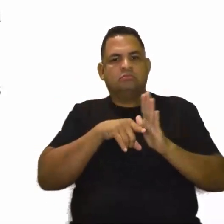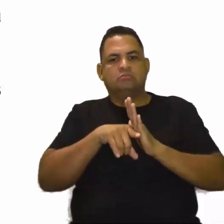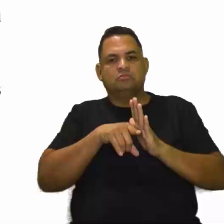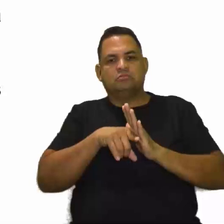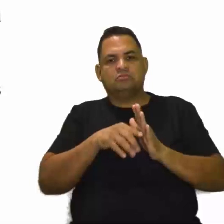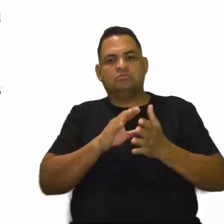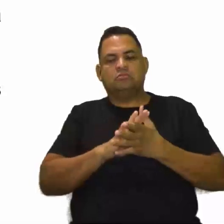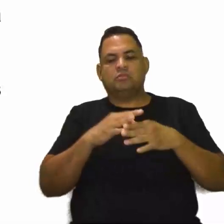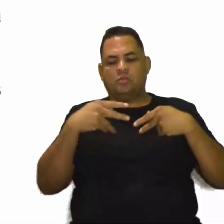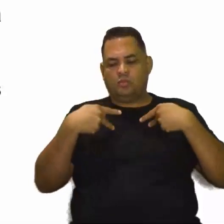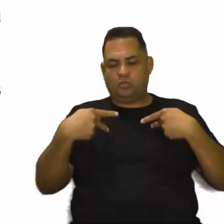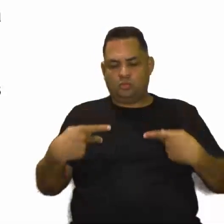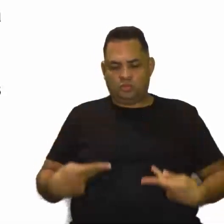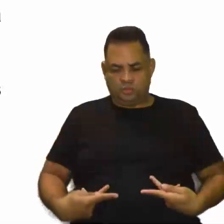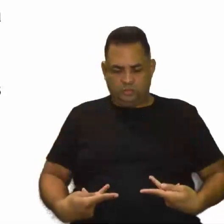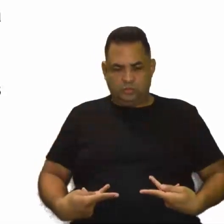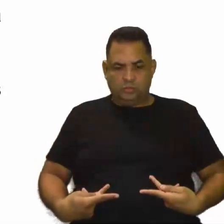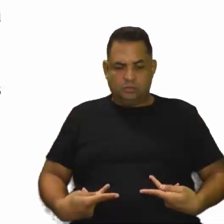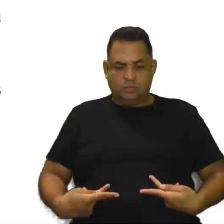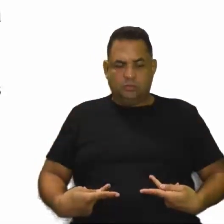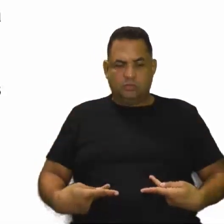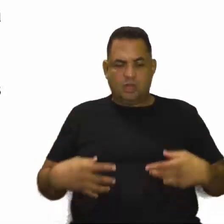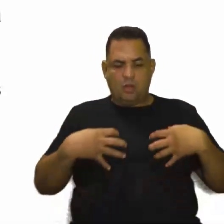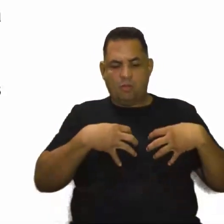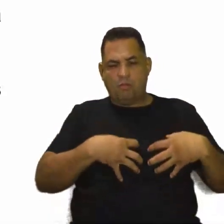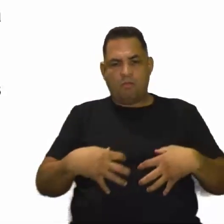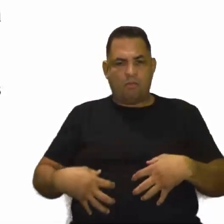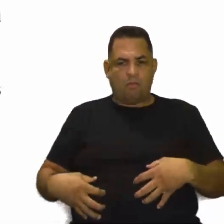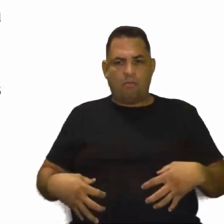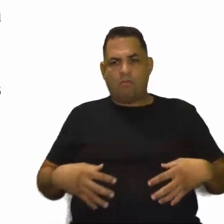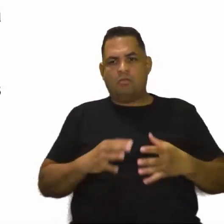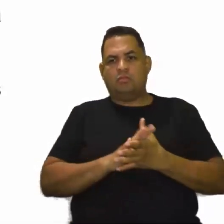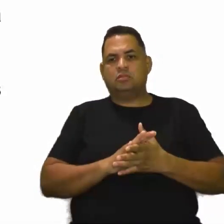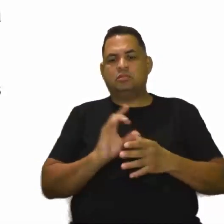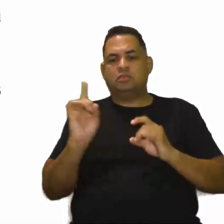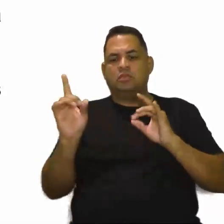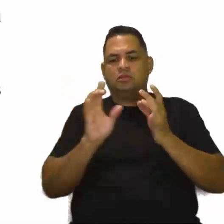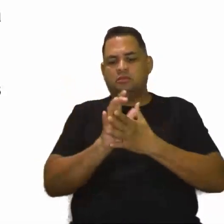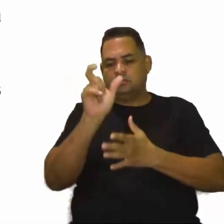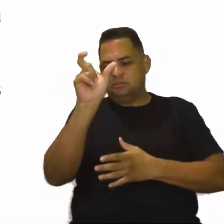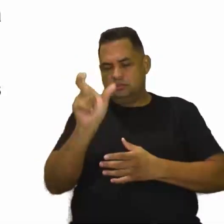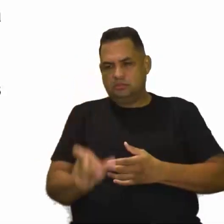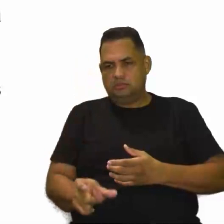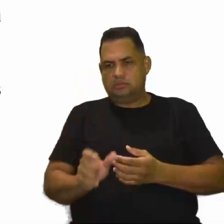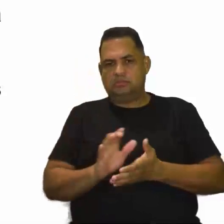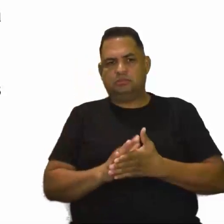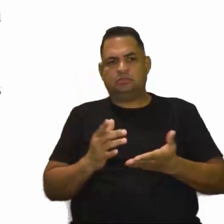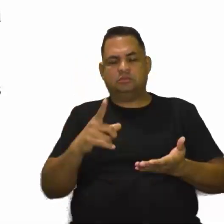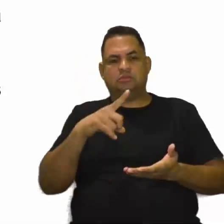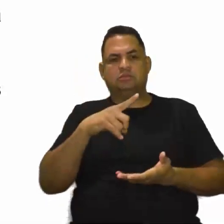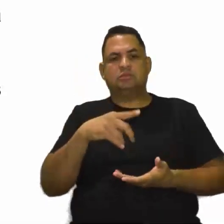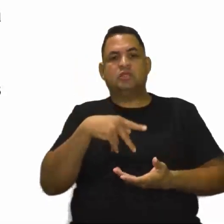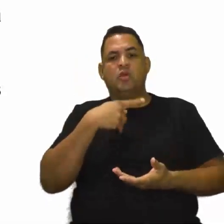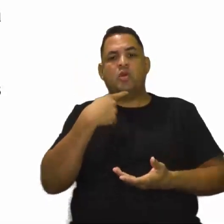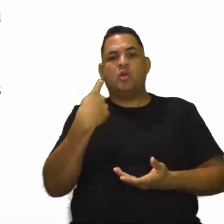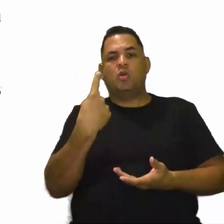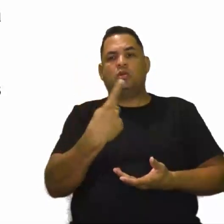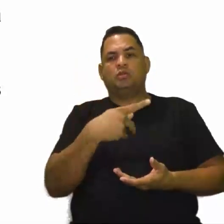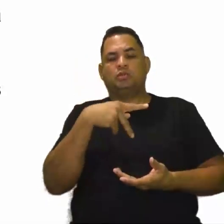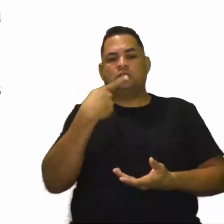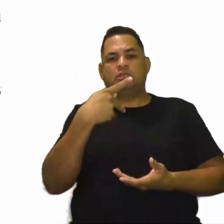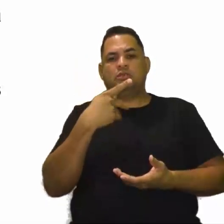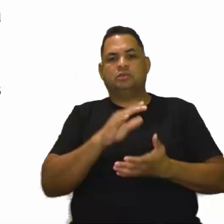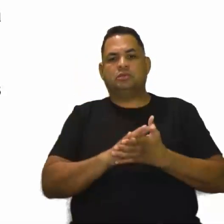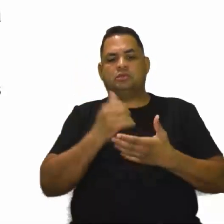ao diagnóstico da composição corporal de cada indivíduo. Então, aqui nós estamos falando, né,